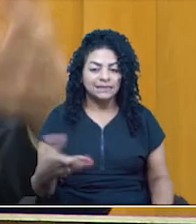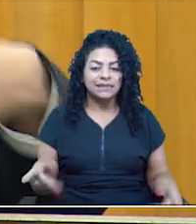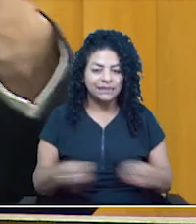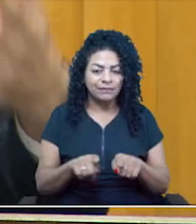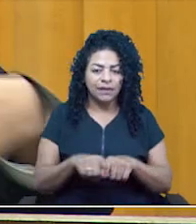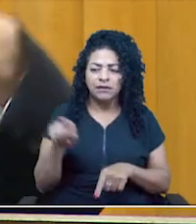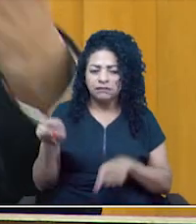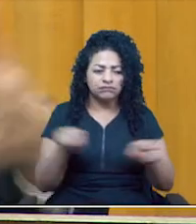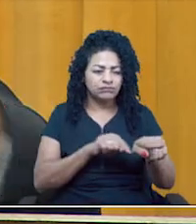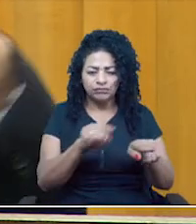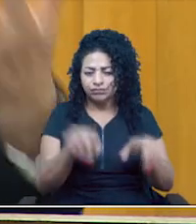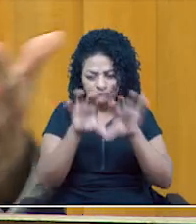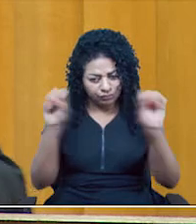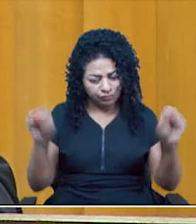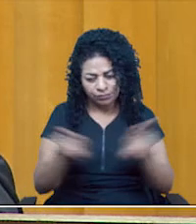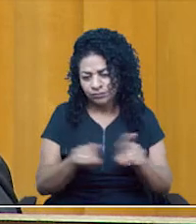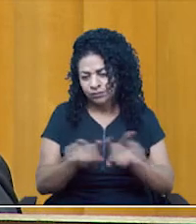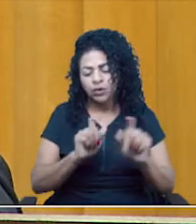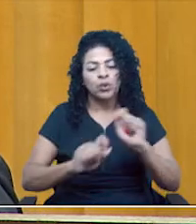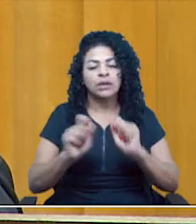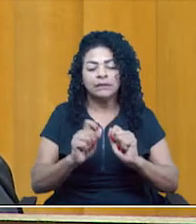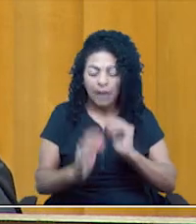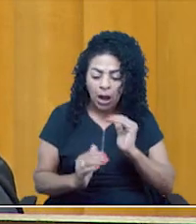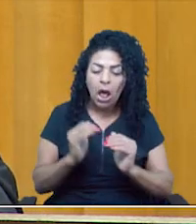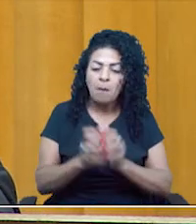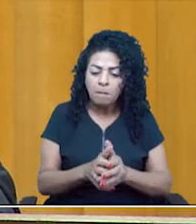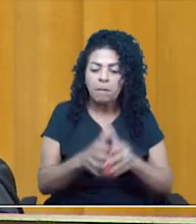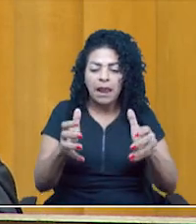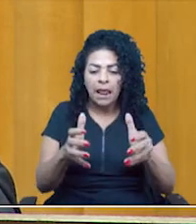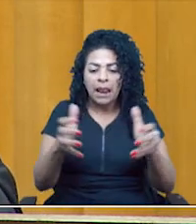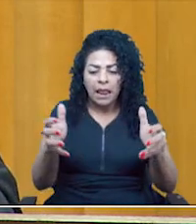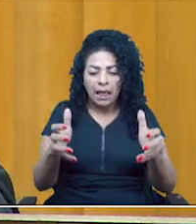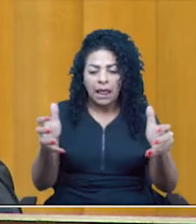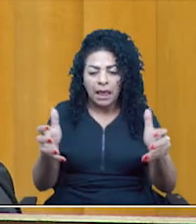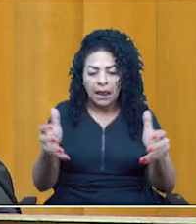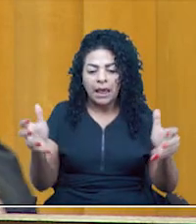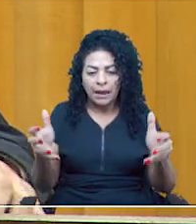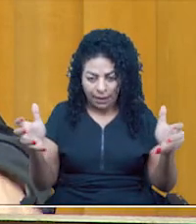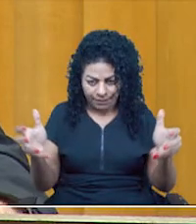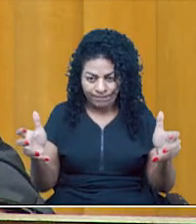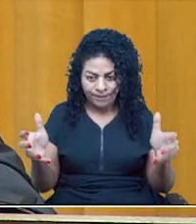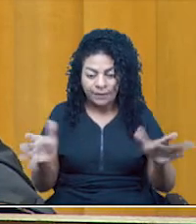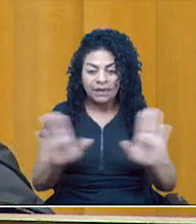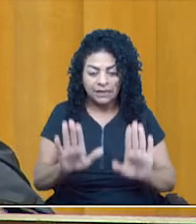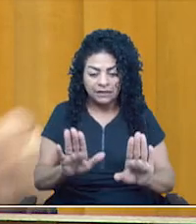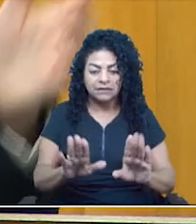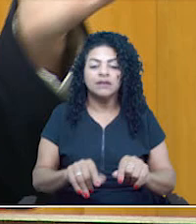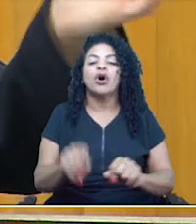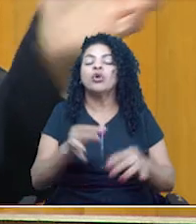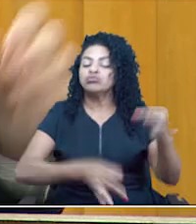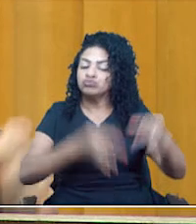demandas literalmente brotarem, né? E isso é um fenômeno nacional em larga escala. Juizados especiais estão vendo